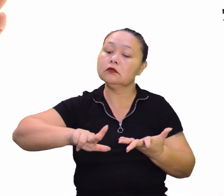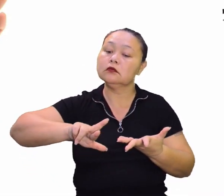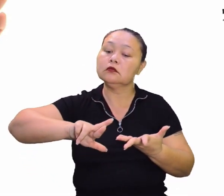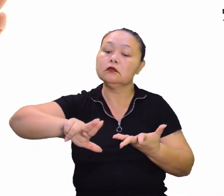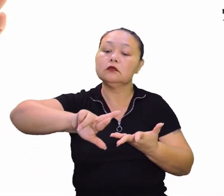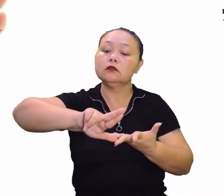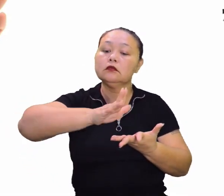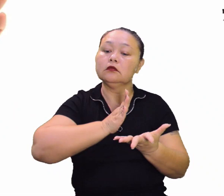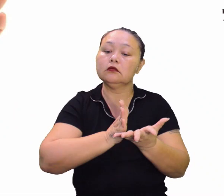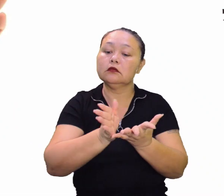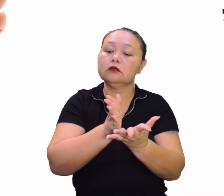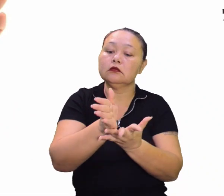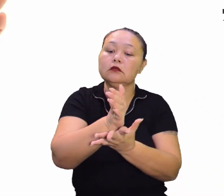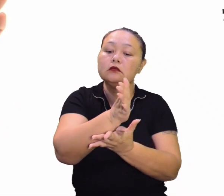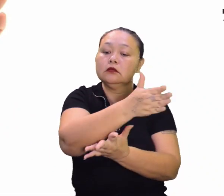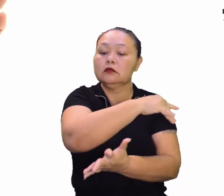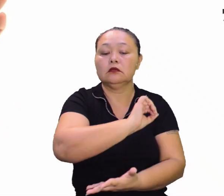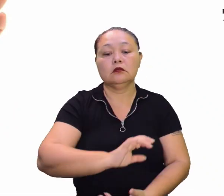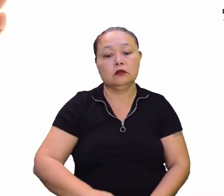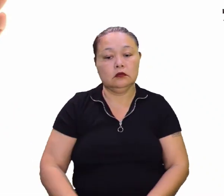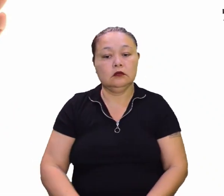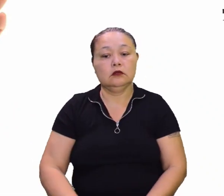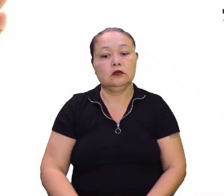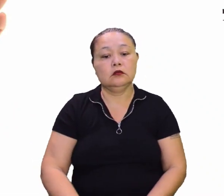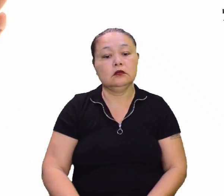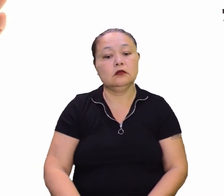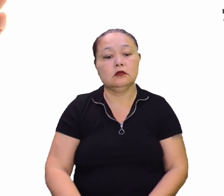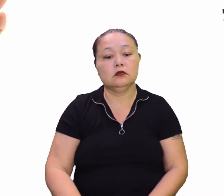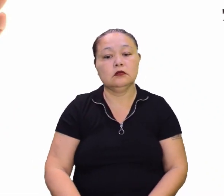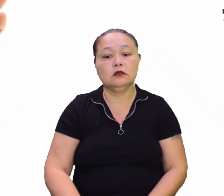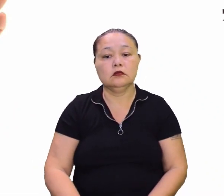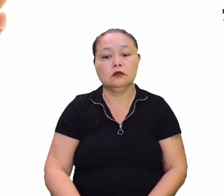mais diversificada.